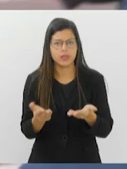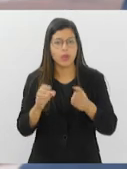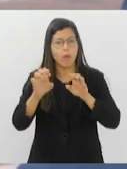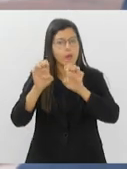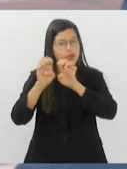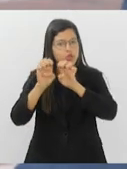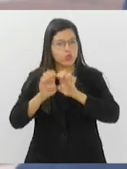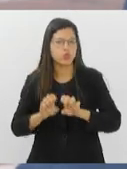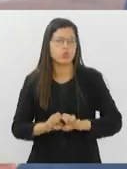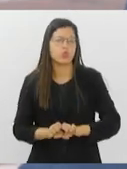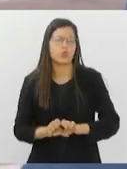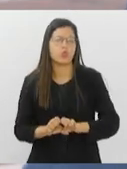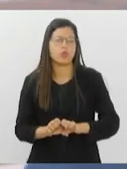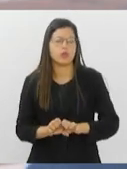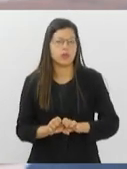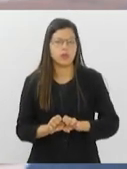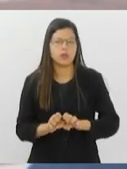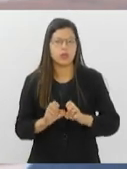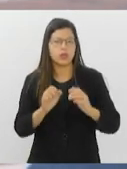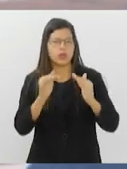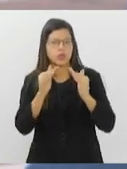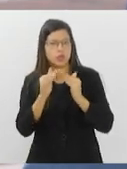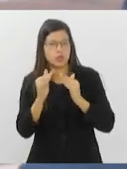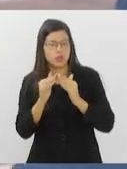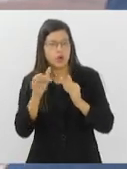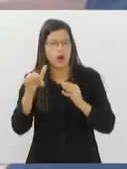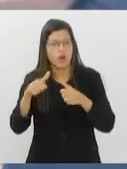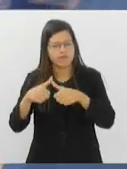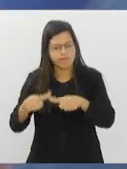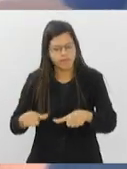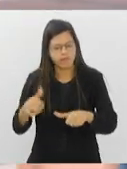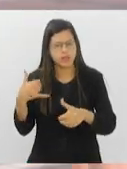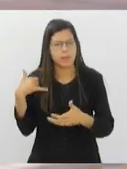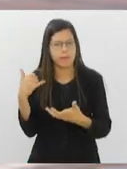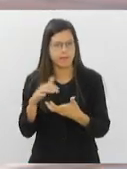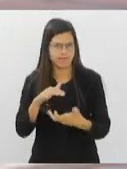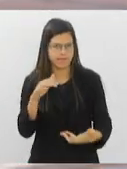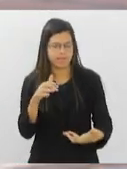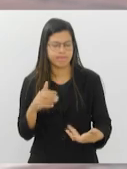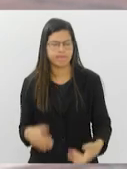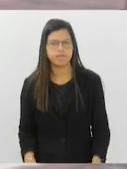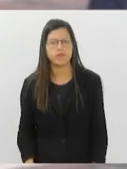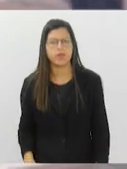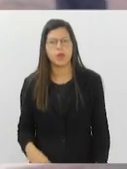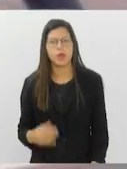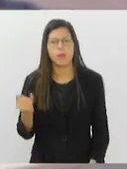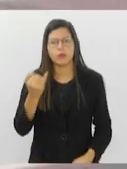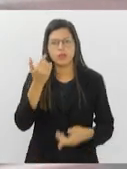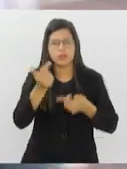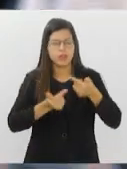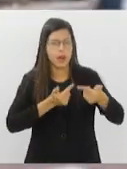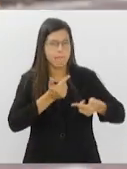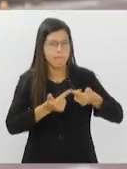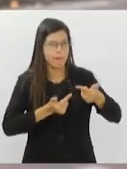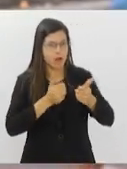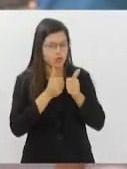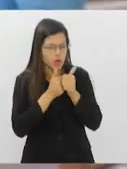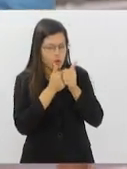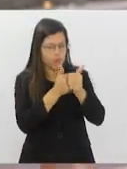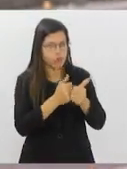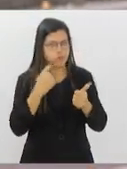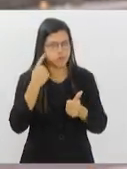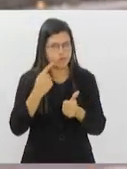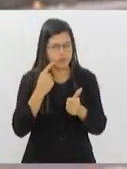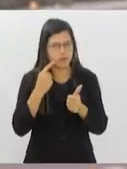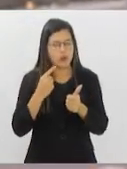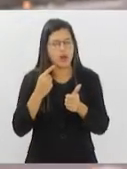estrutura de habitação para esse idoso. E é importante esse trabalho que você faz de acompanhamento também, advogado especialista no direito